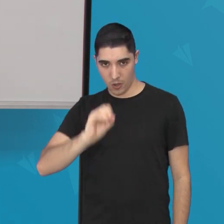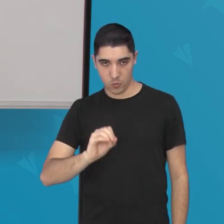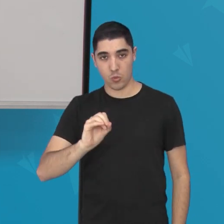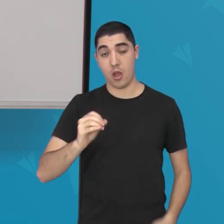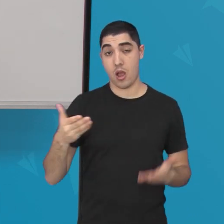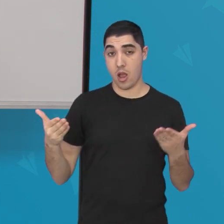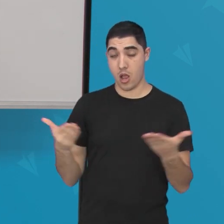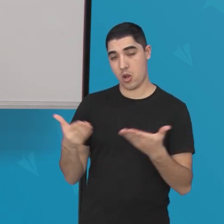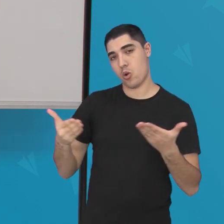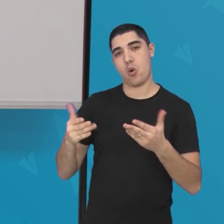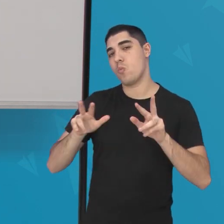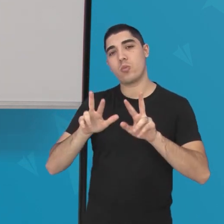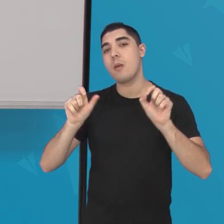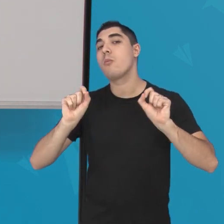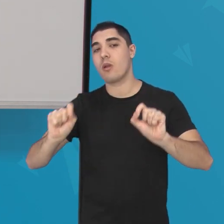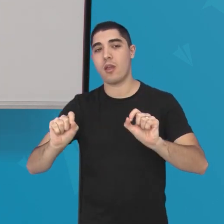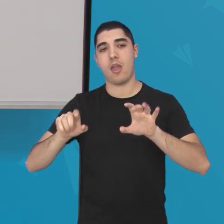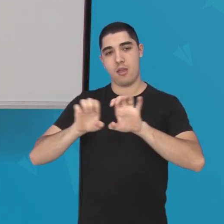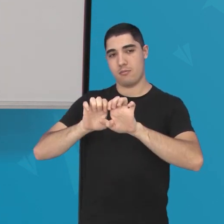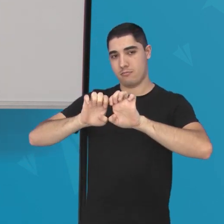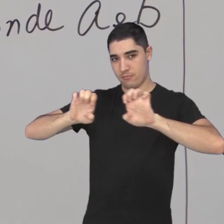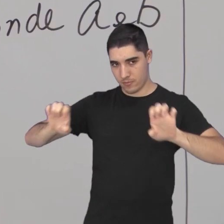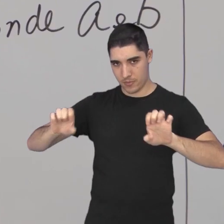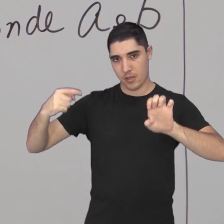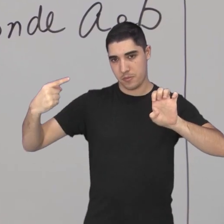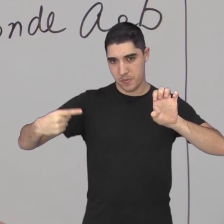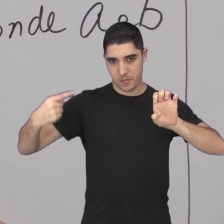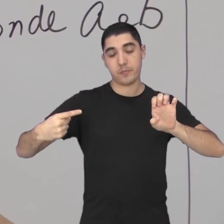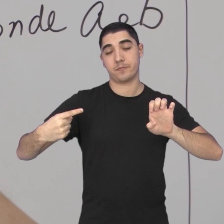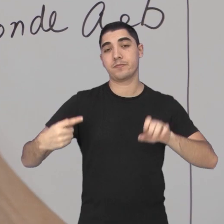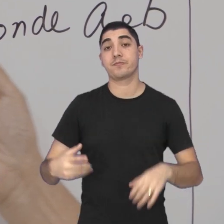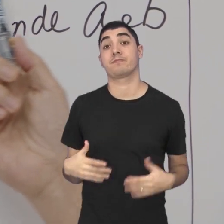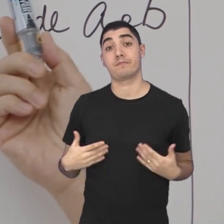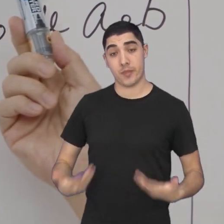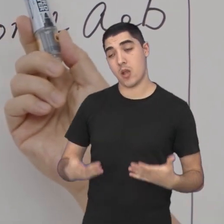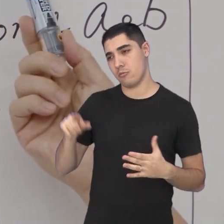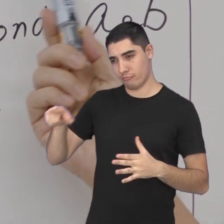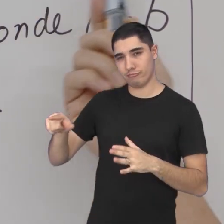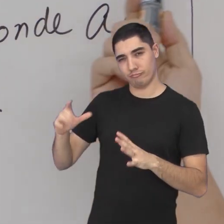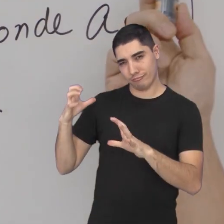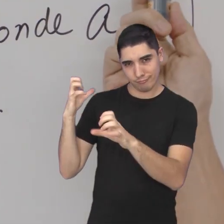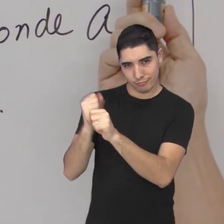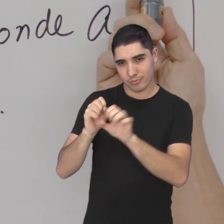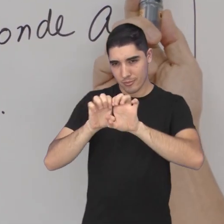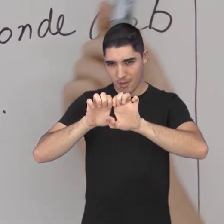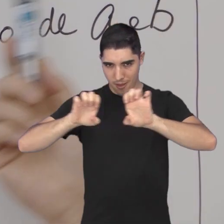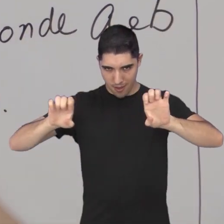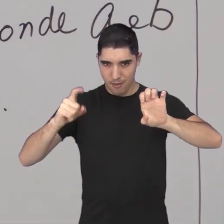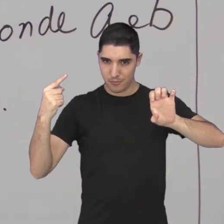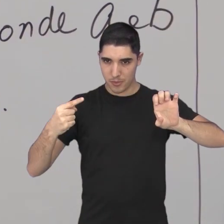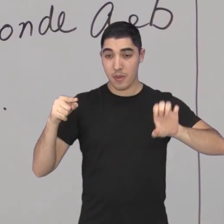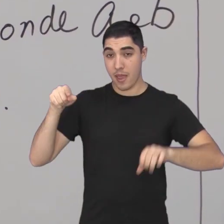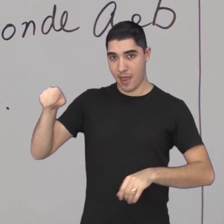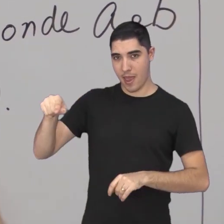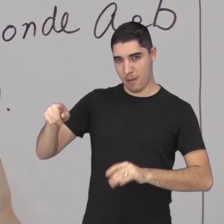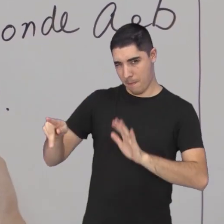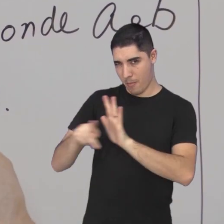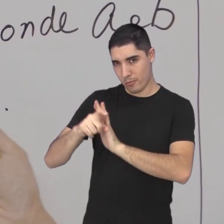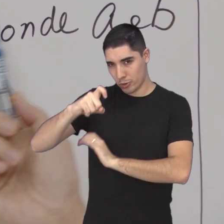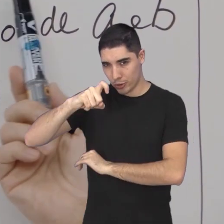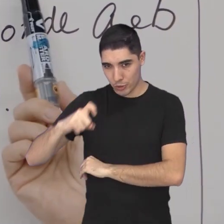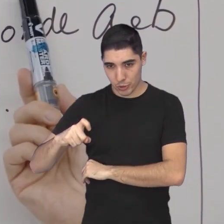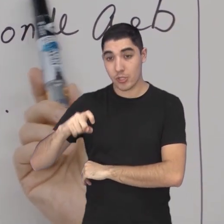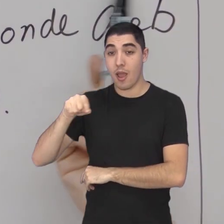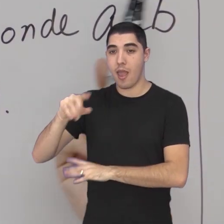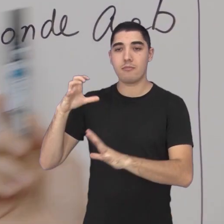Bom, vamos ver a definição aqui. Uma equação do primeiro grau na variável x é toda equação